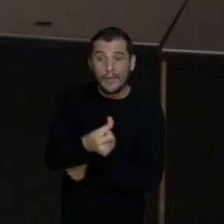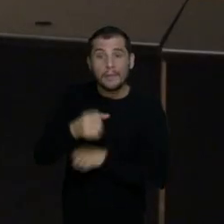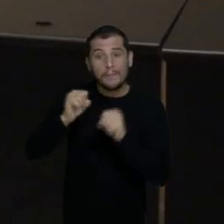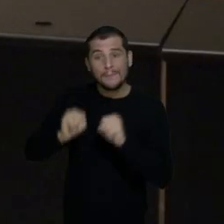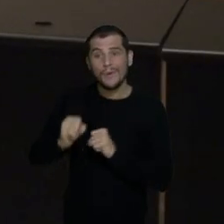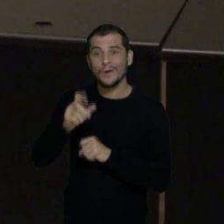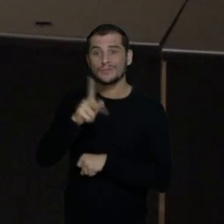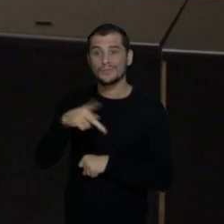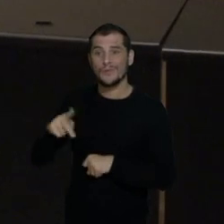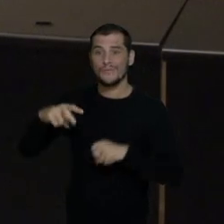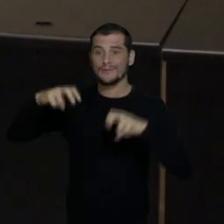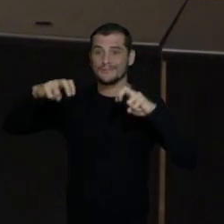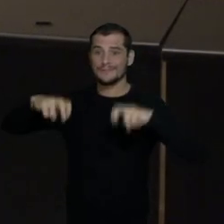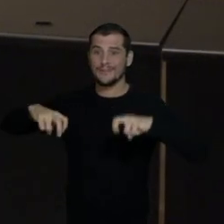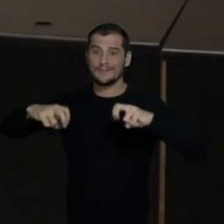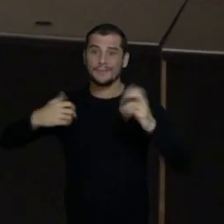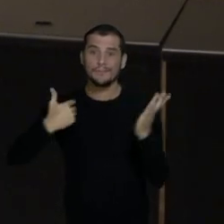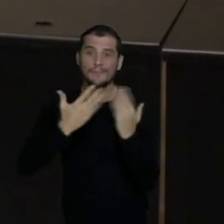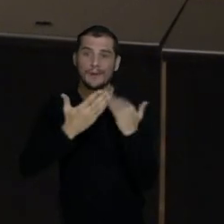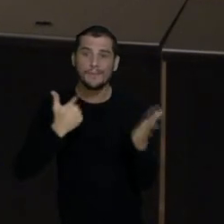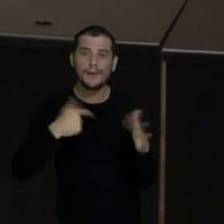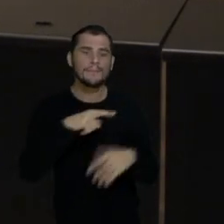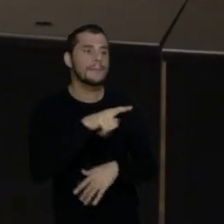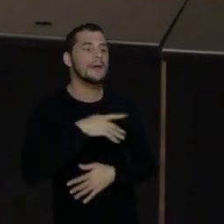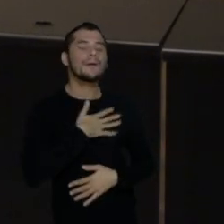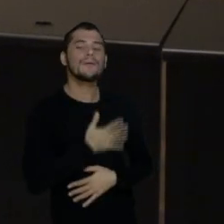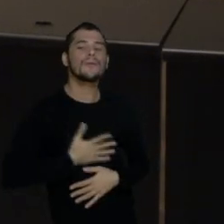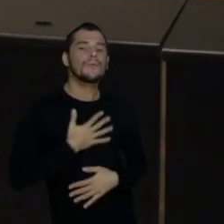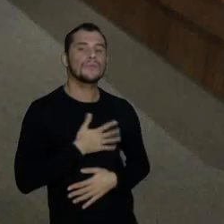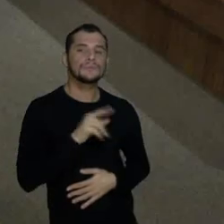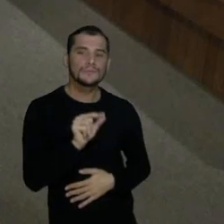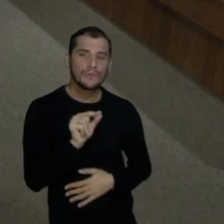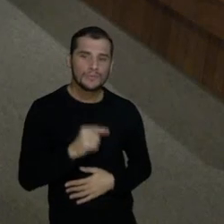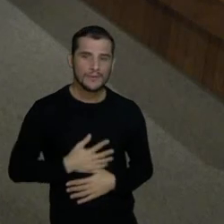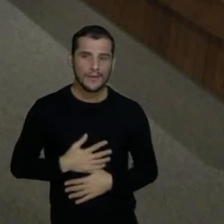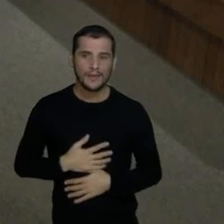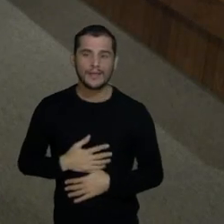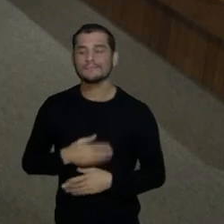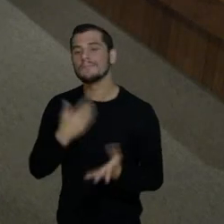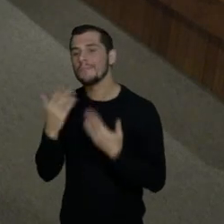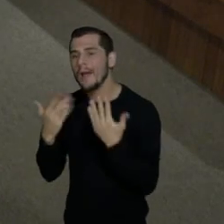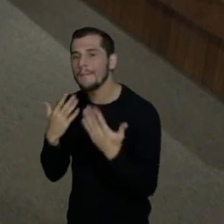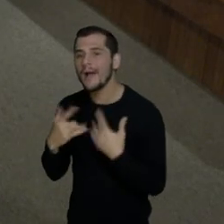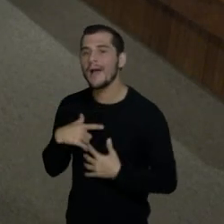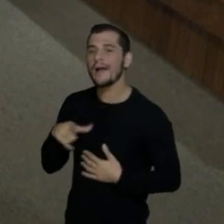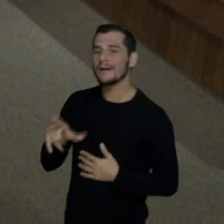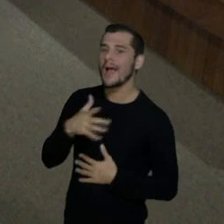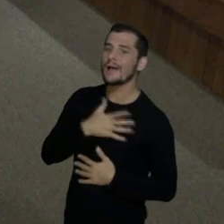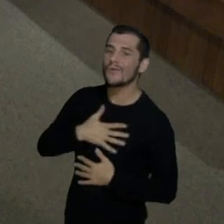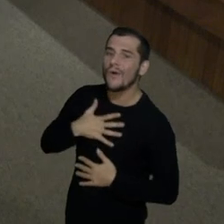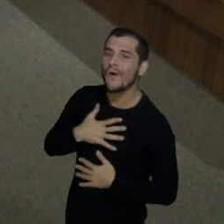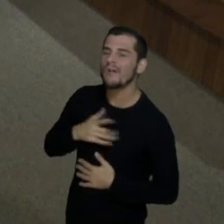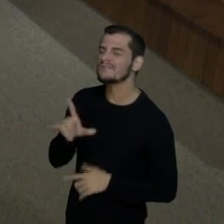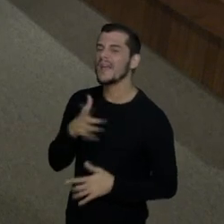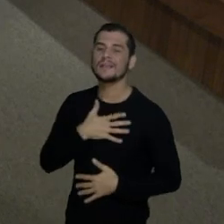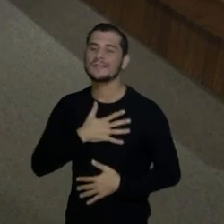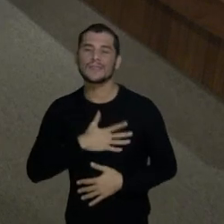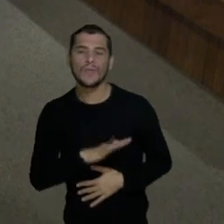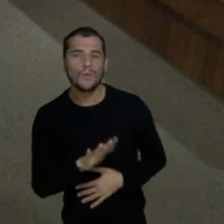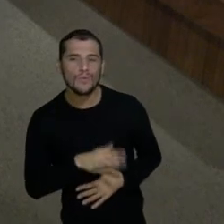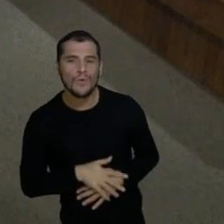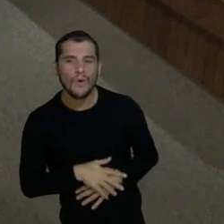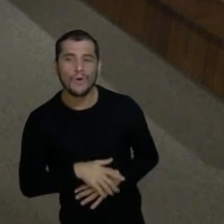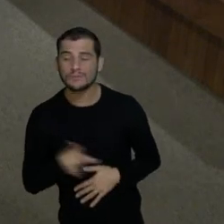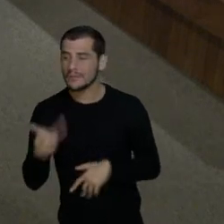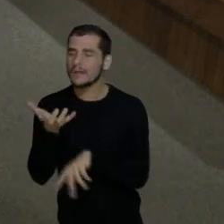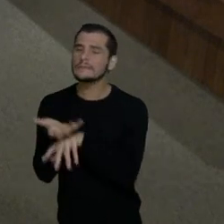pouquinho da vida dele o que ele gosta o que ele não gosta o que ele o que ele curte na nossa matéria o que ele tem dificuldade na